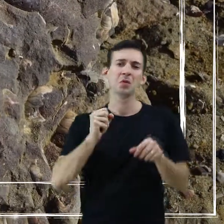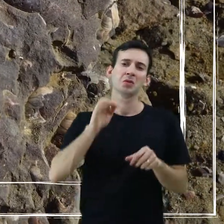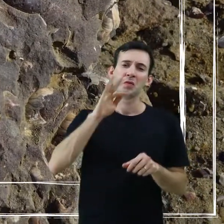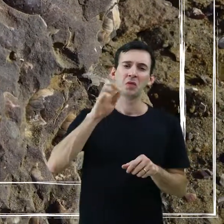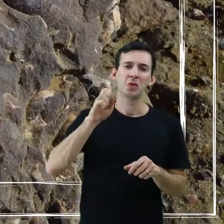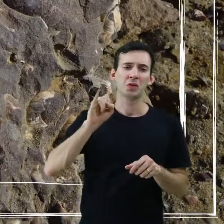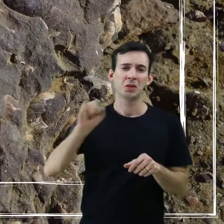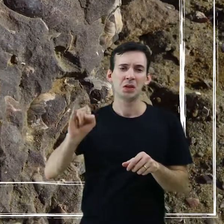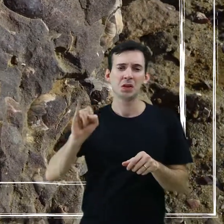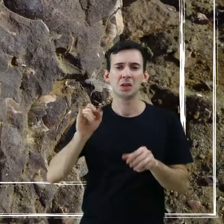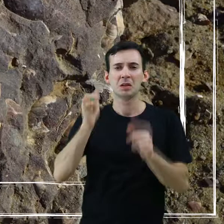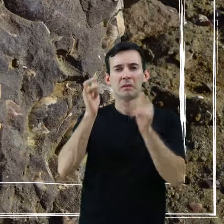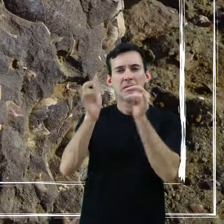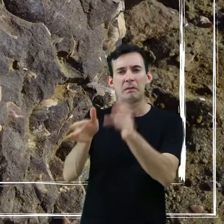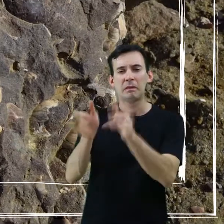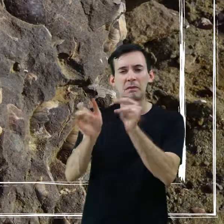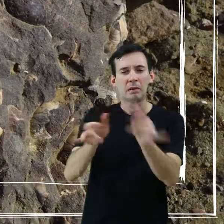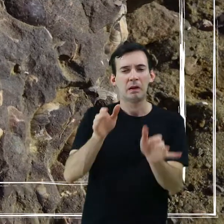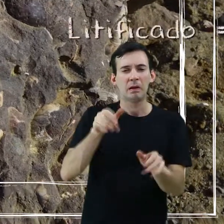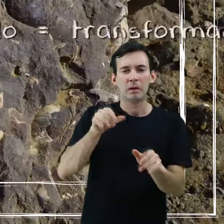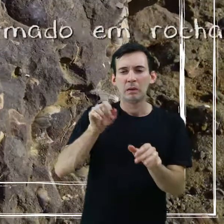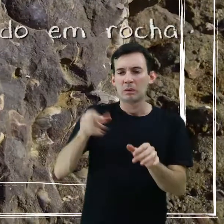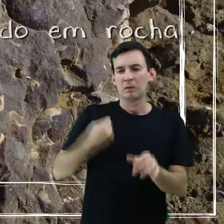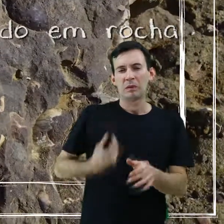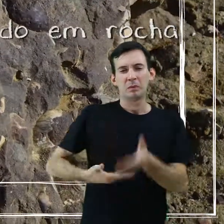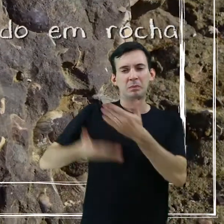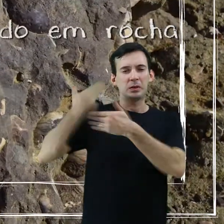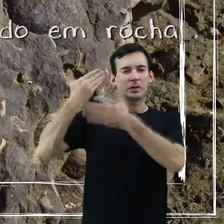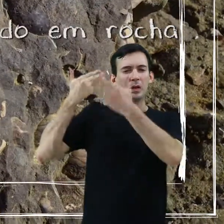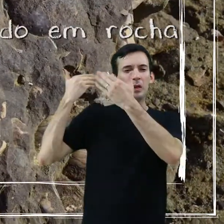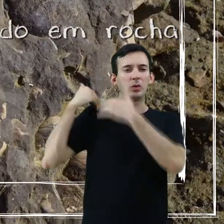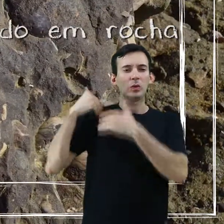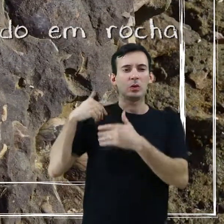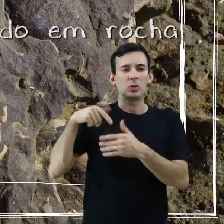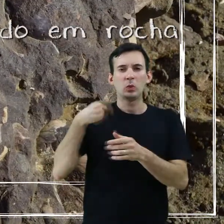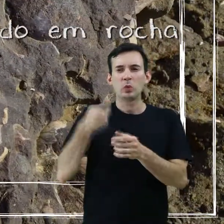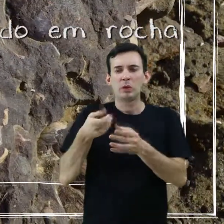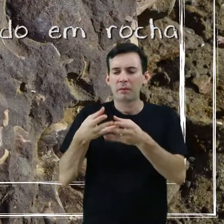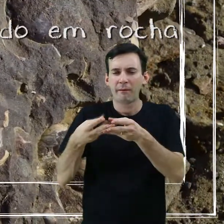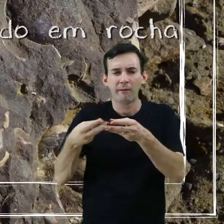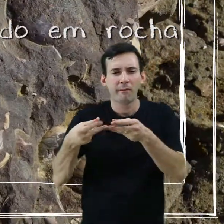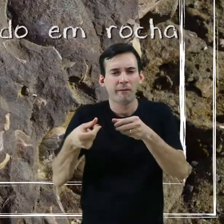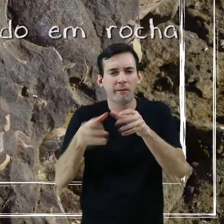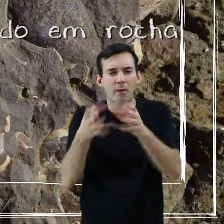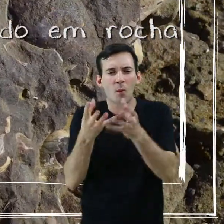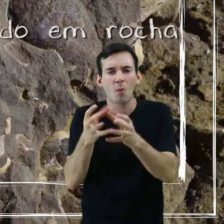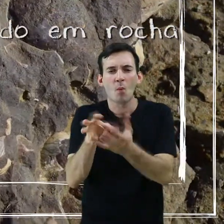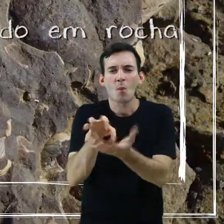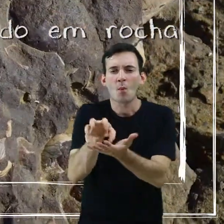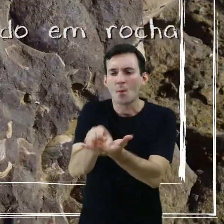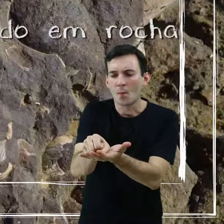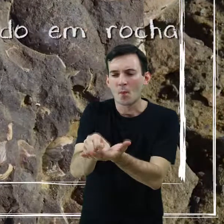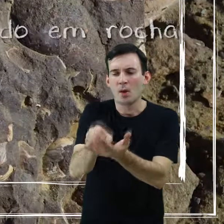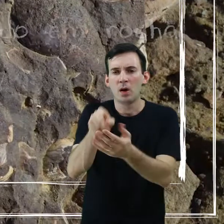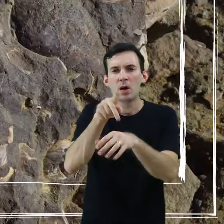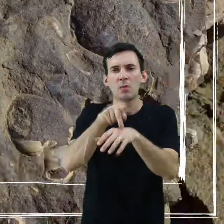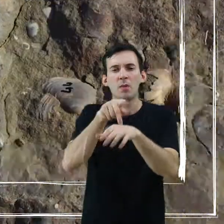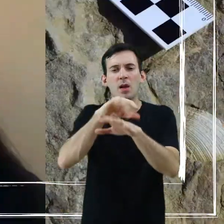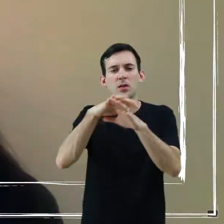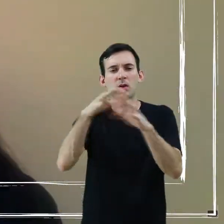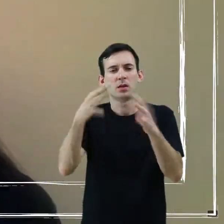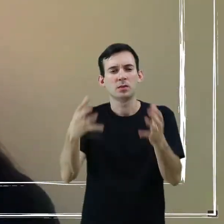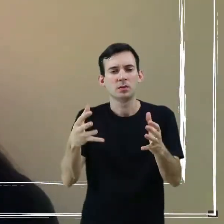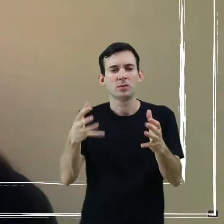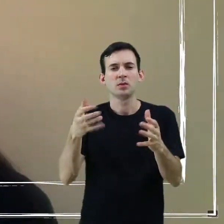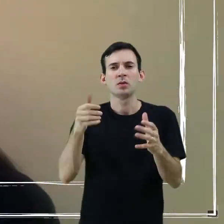esse resto ou essa evidência de vida passada tem que ter sido litificado, ou seja, tem que ter sido transformado em rocha. E